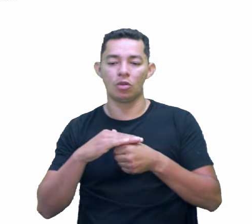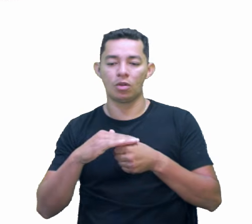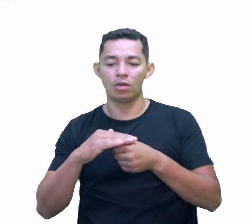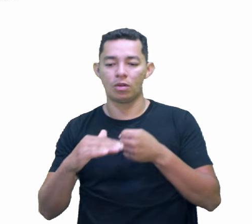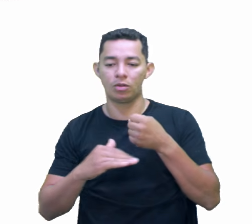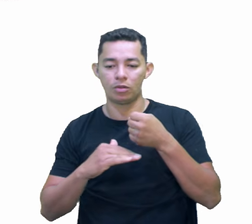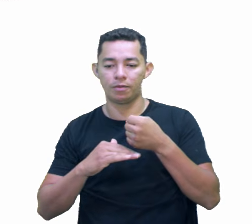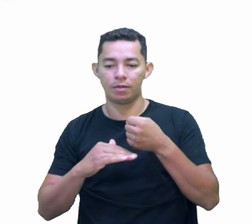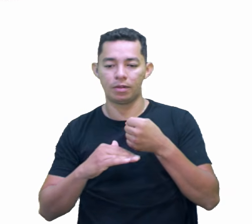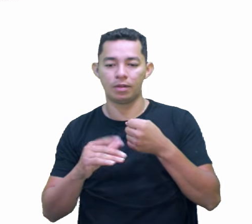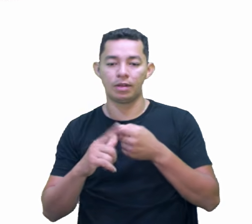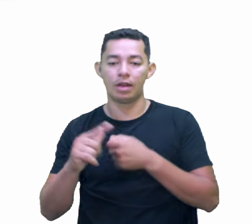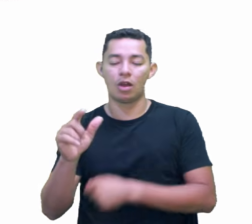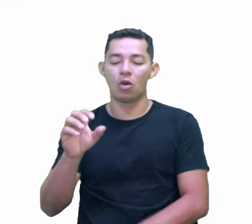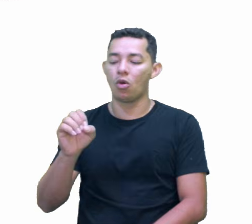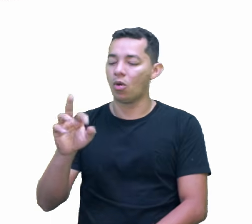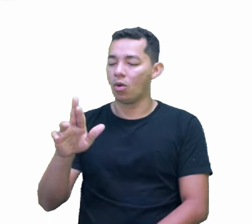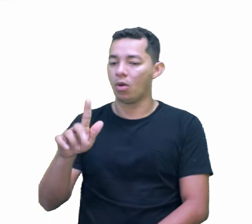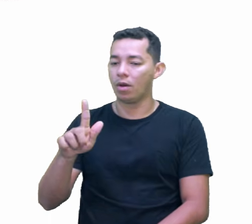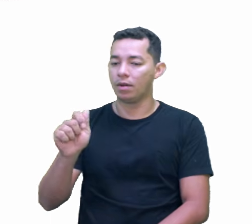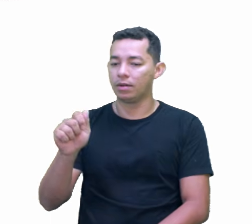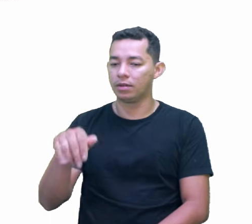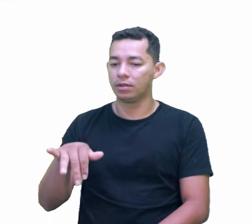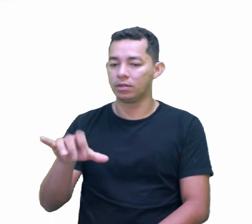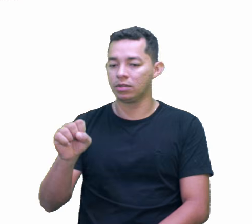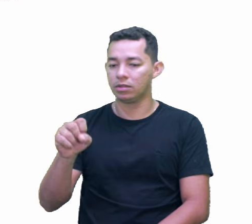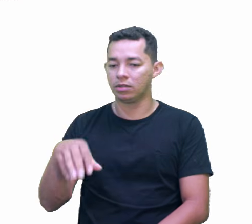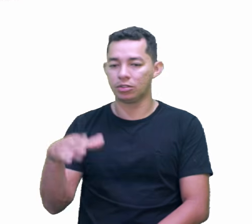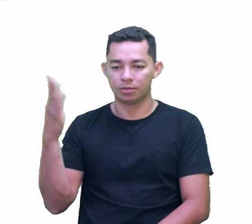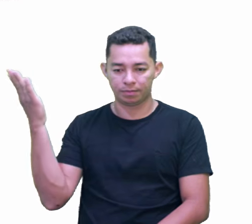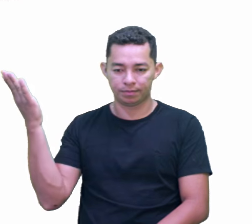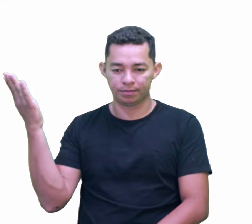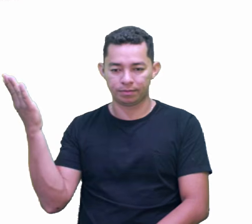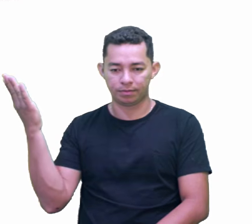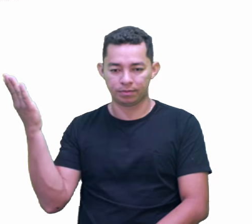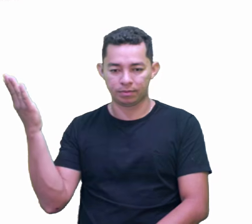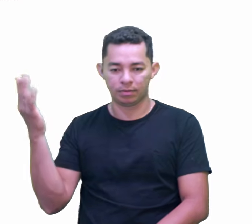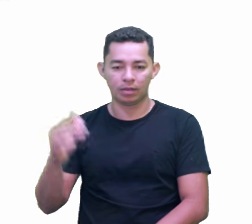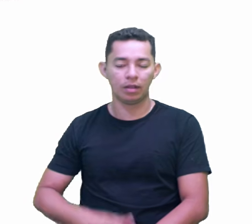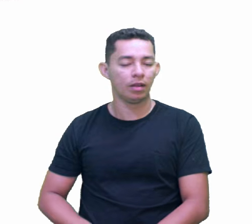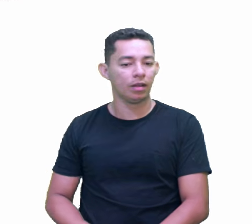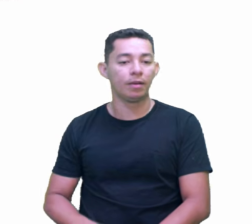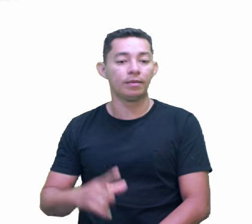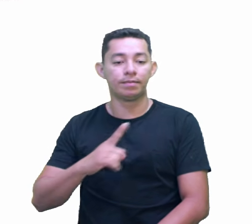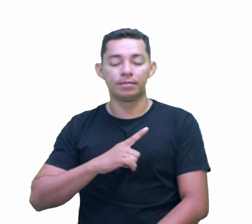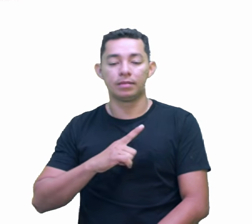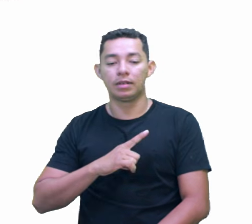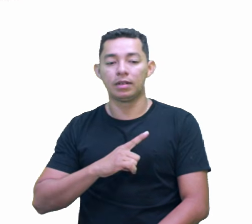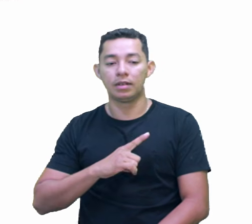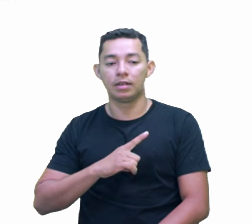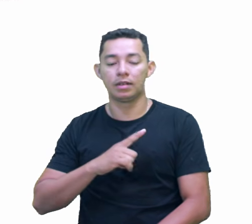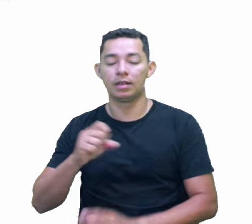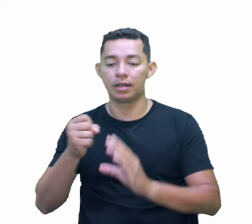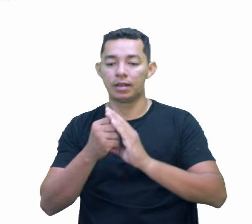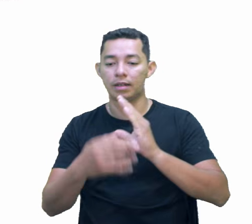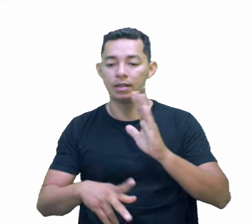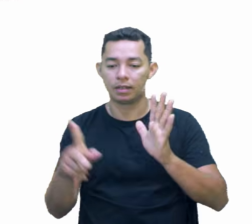que é um organismo, pessoal? São aqueles que apresentam as seguintes características: capacidade de extrair